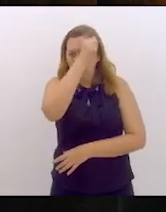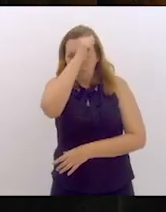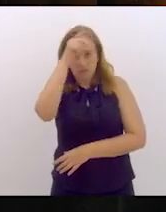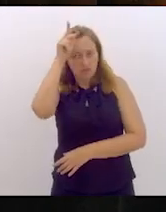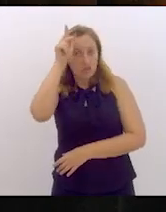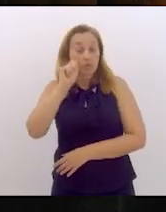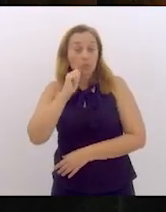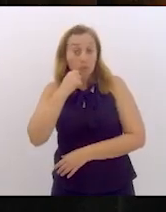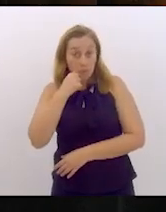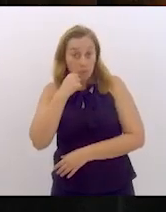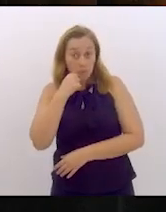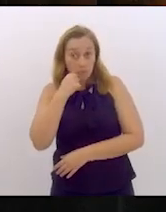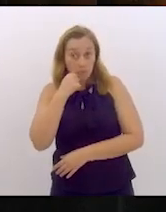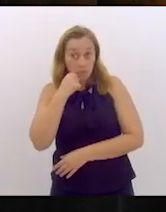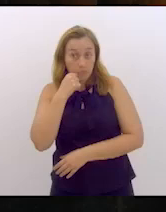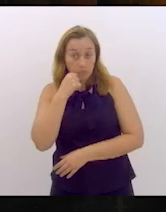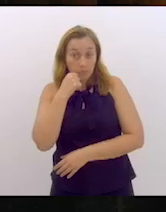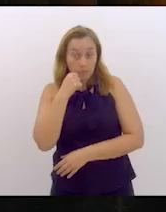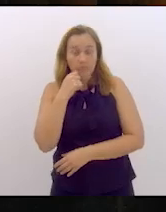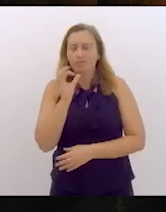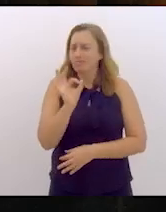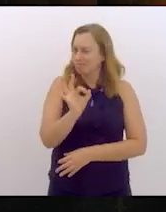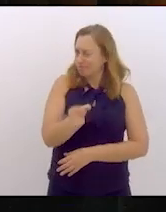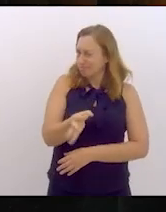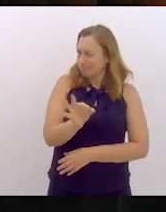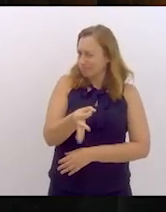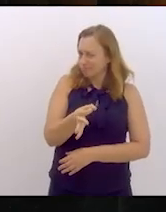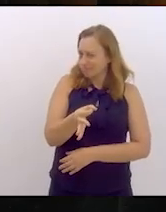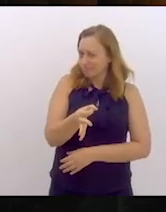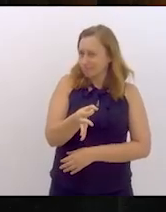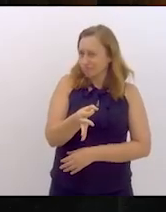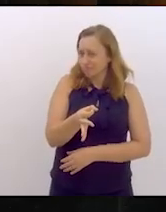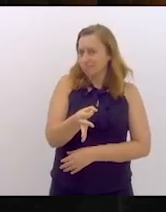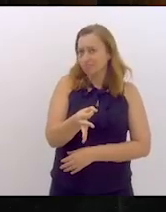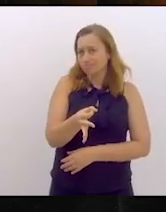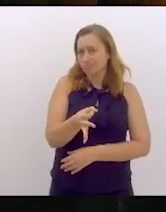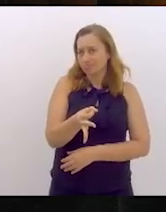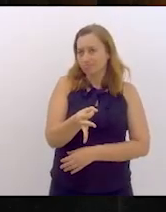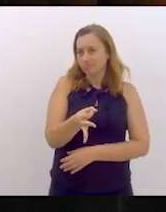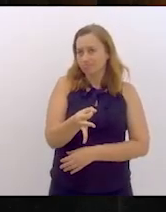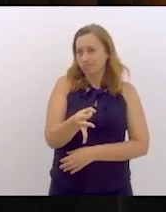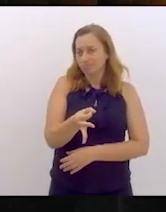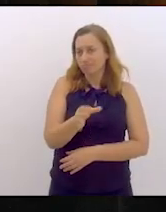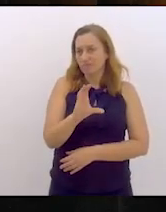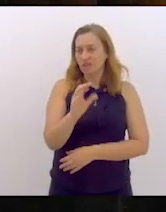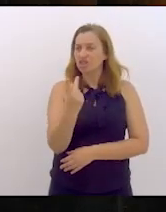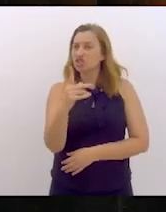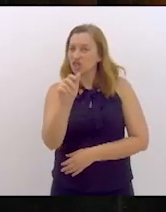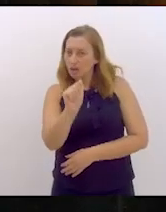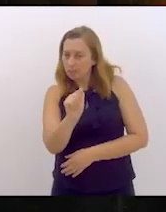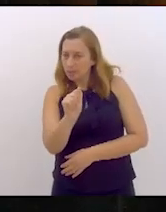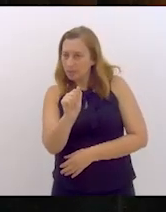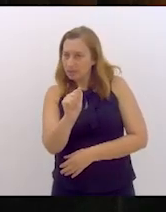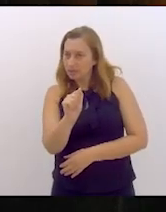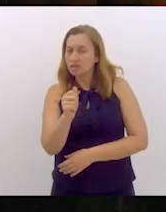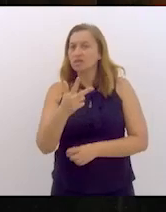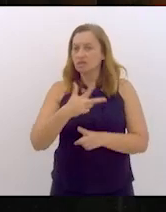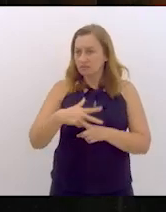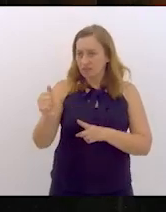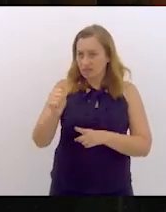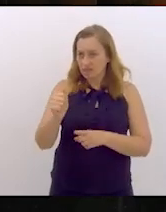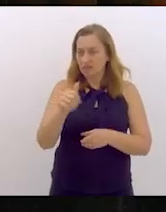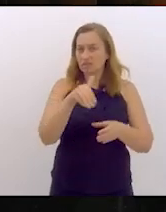Paes e evidentemente for favorecendo uma chapa que foi